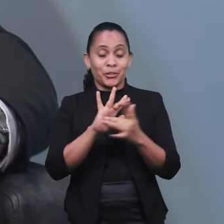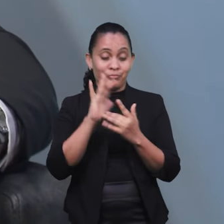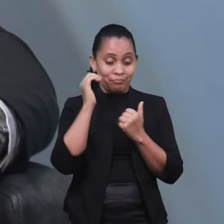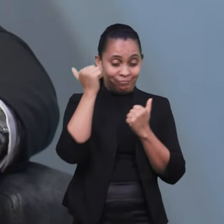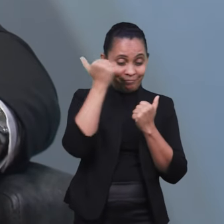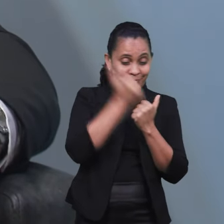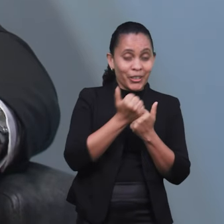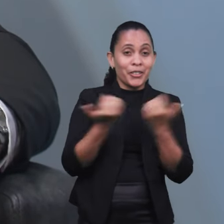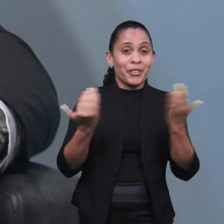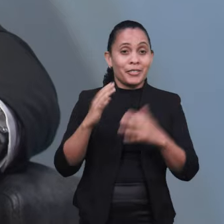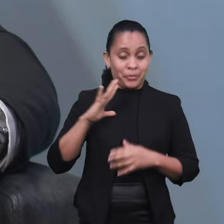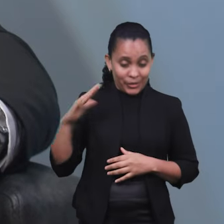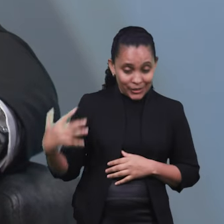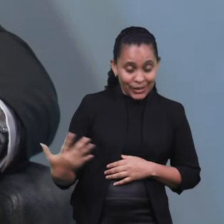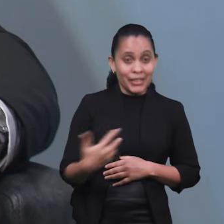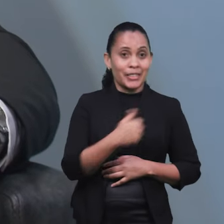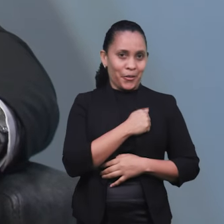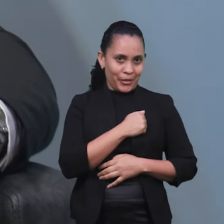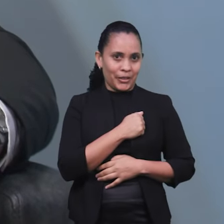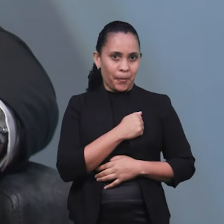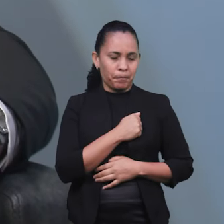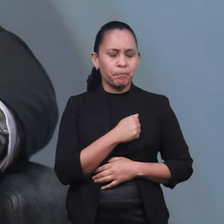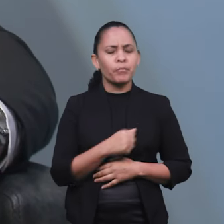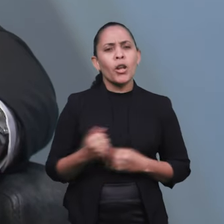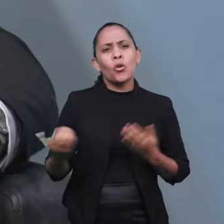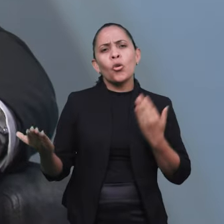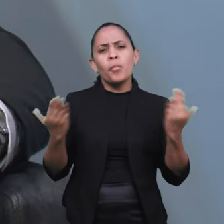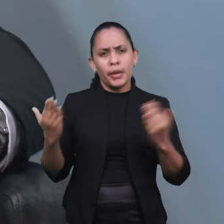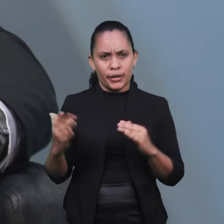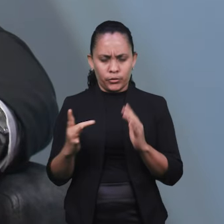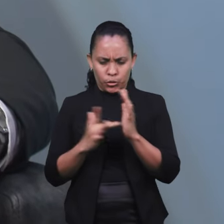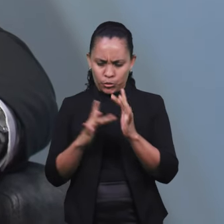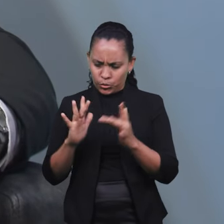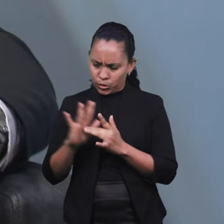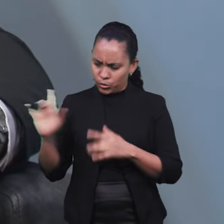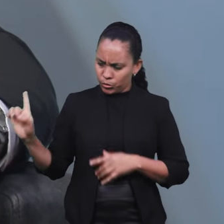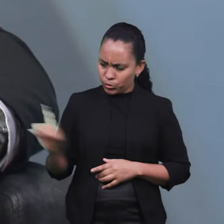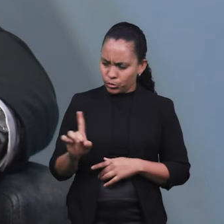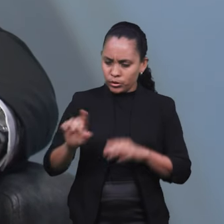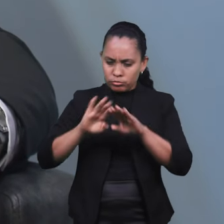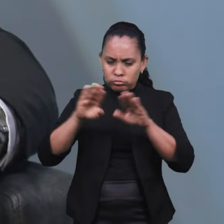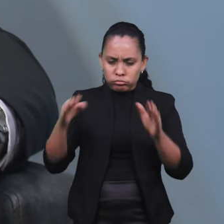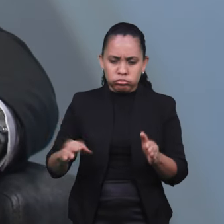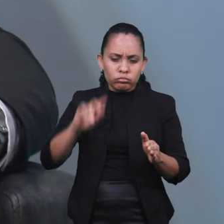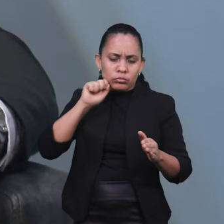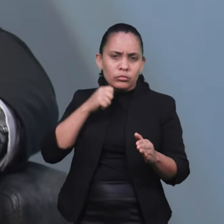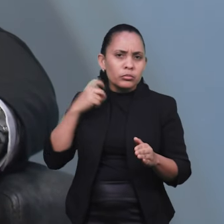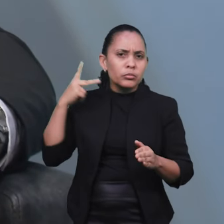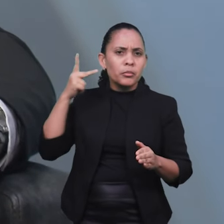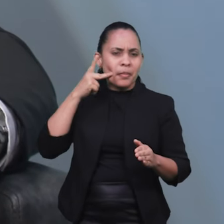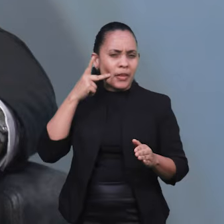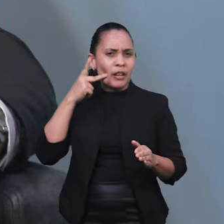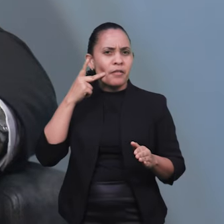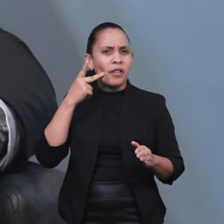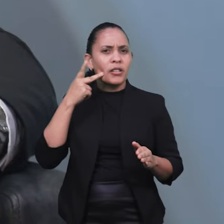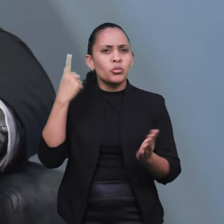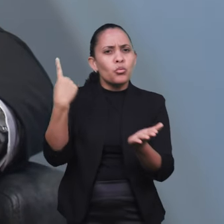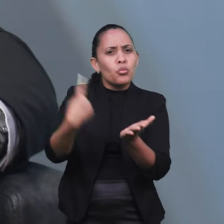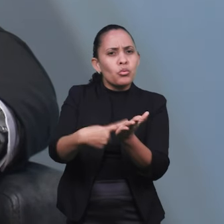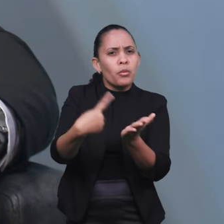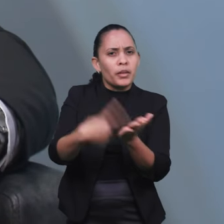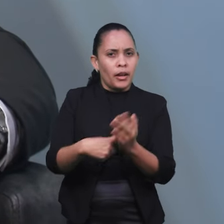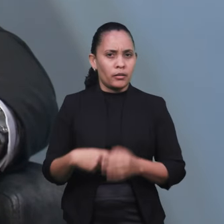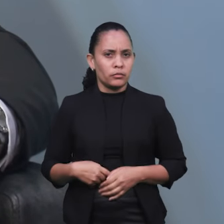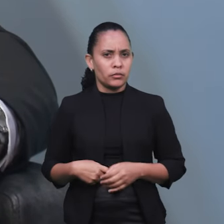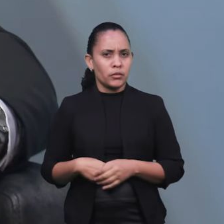o cálice, lá na última ceia, este cálice é o Novo Testamento do meu